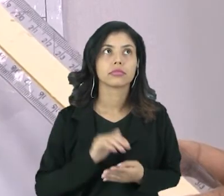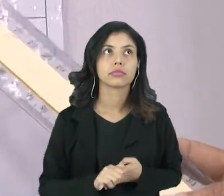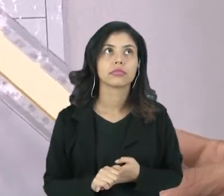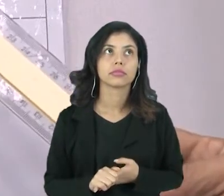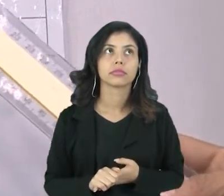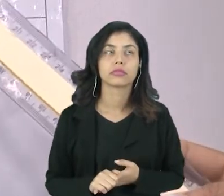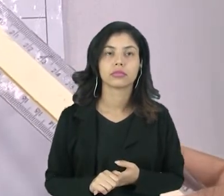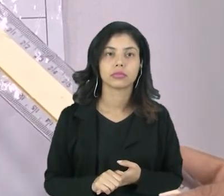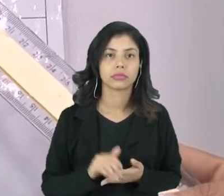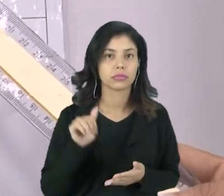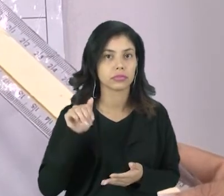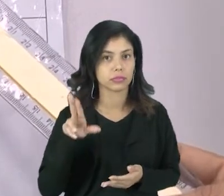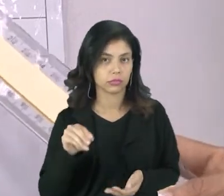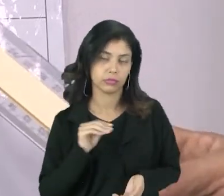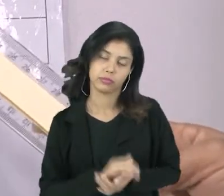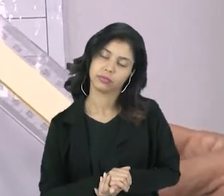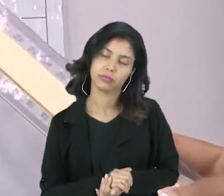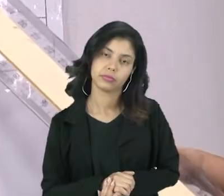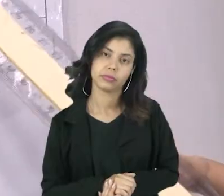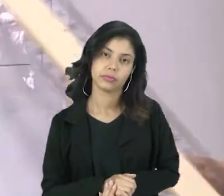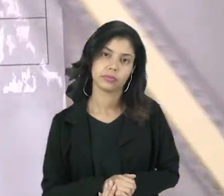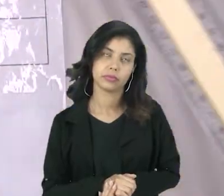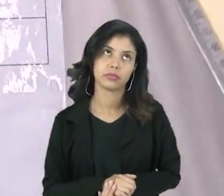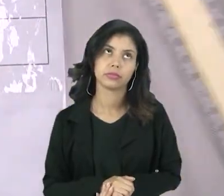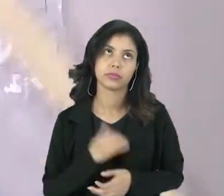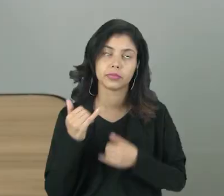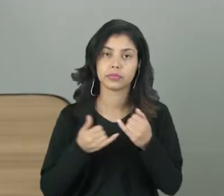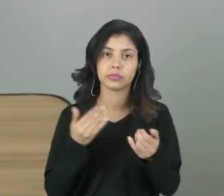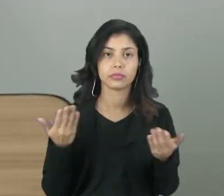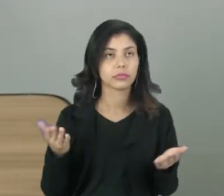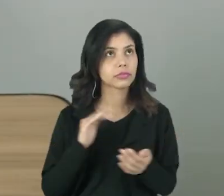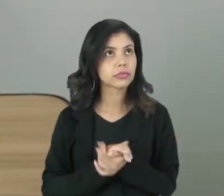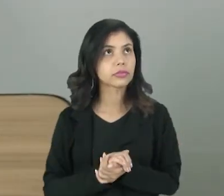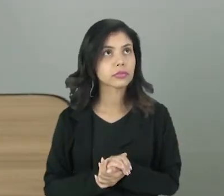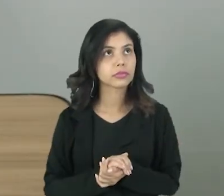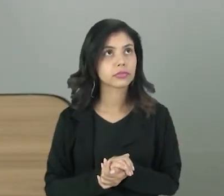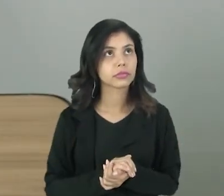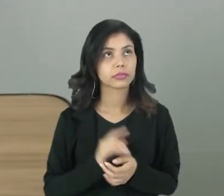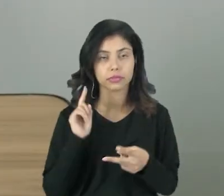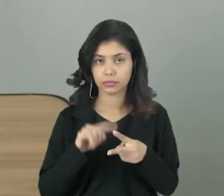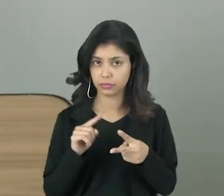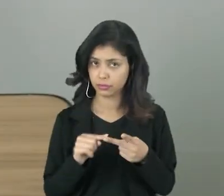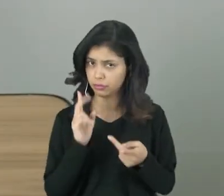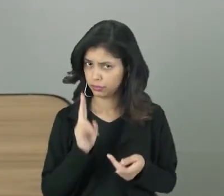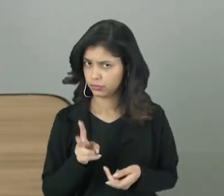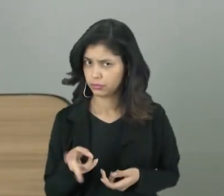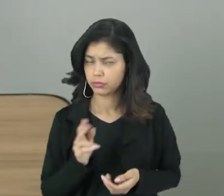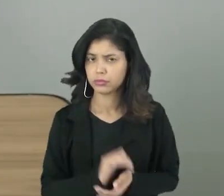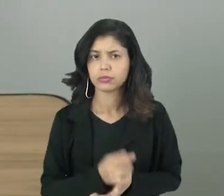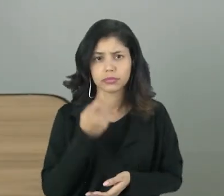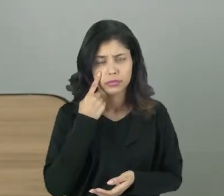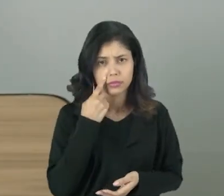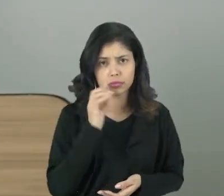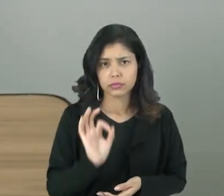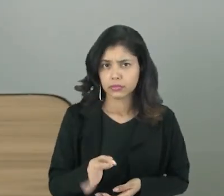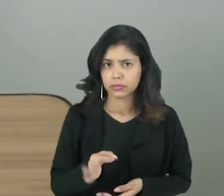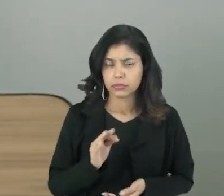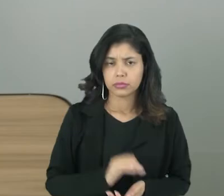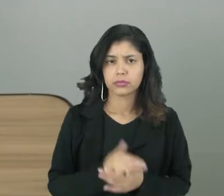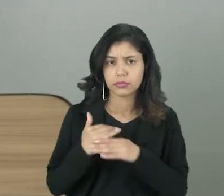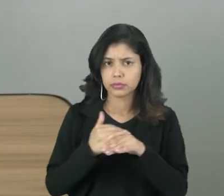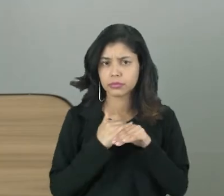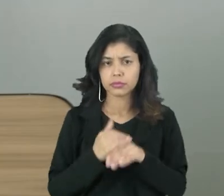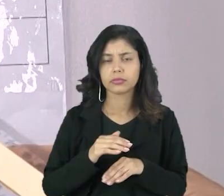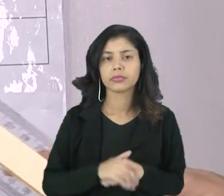u água guar11 hardle os brinquedos Será que eu não fiz duas vezes na mesma frase vamos ver se essa aqui debaixo